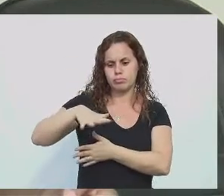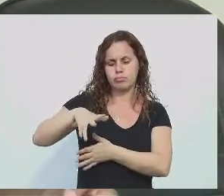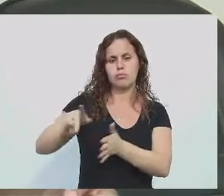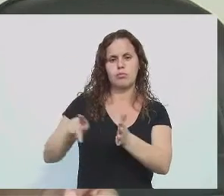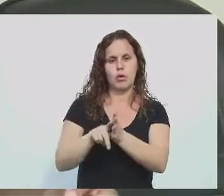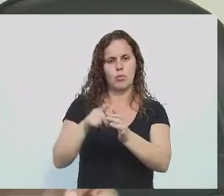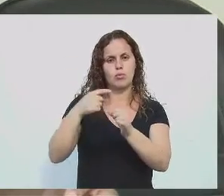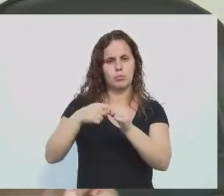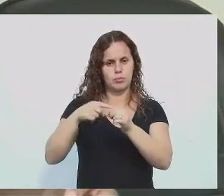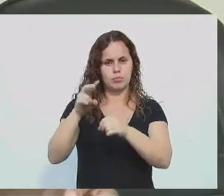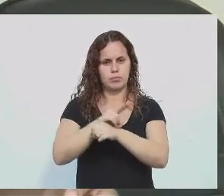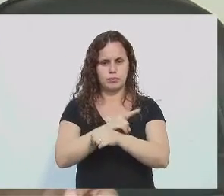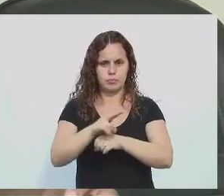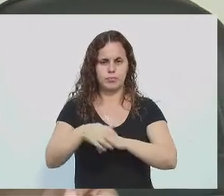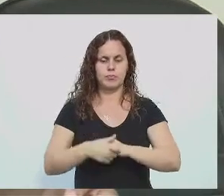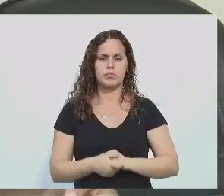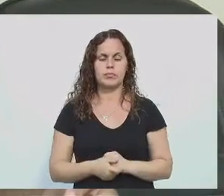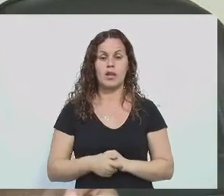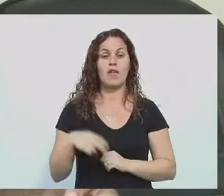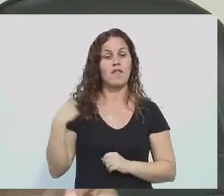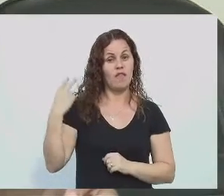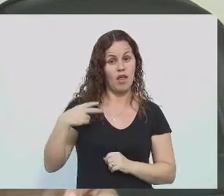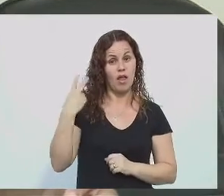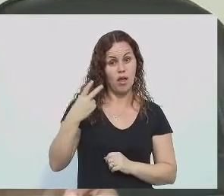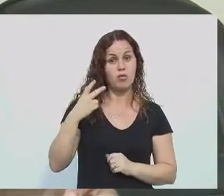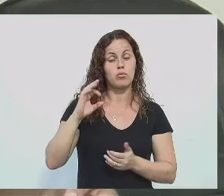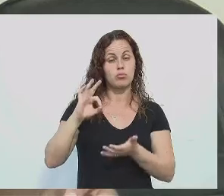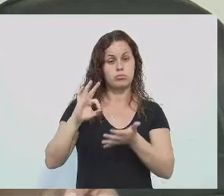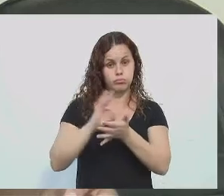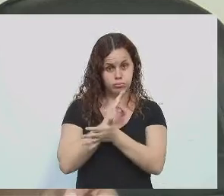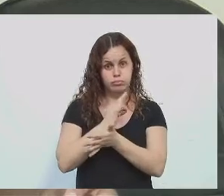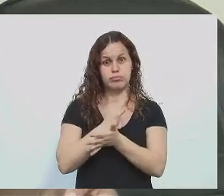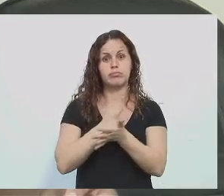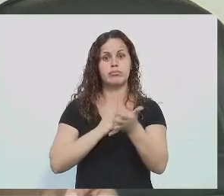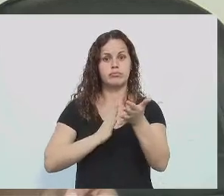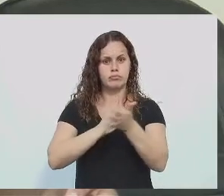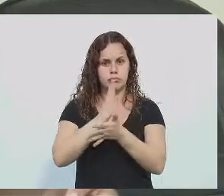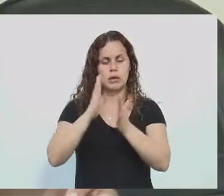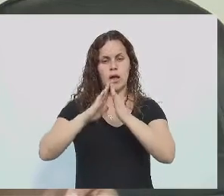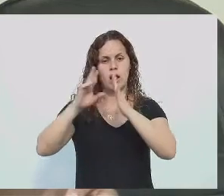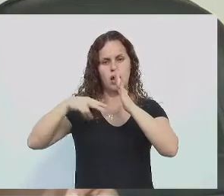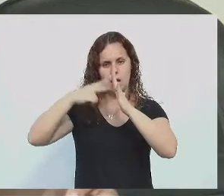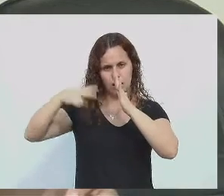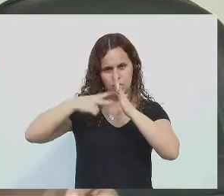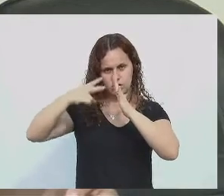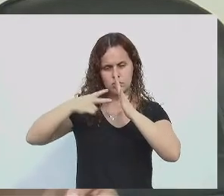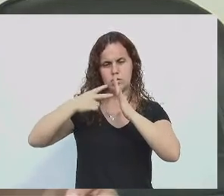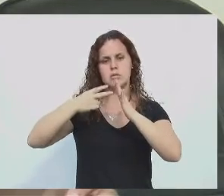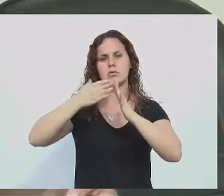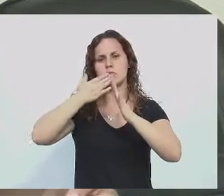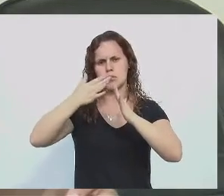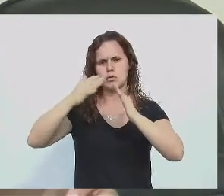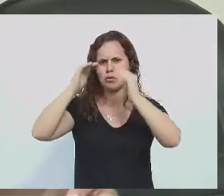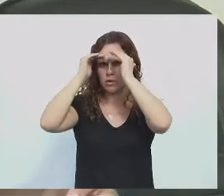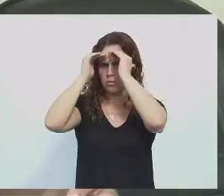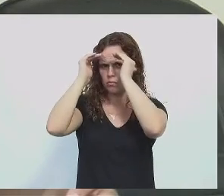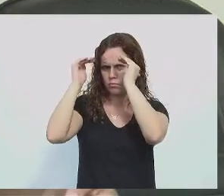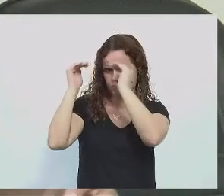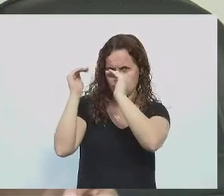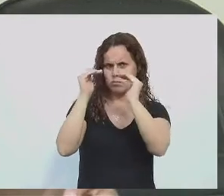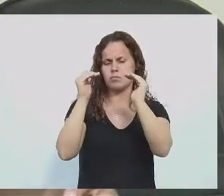Viçosa. O vereador que essa subscreve, com aprovação do plenário desta casa, vem